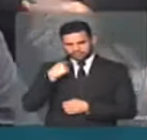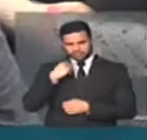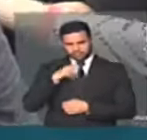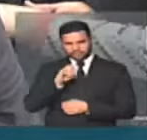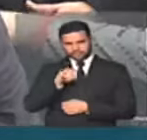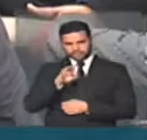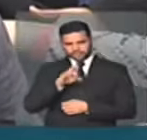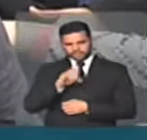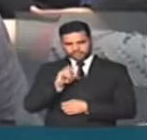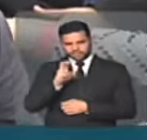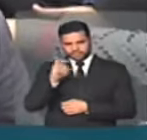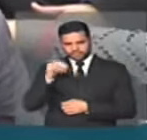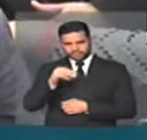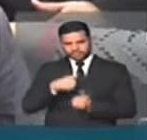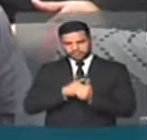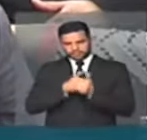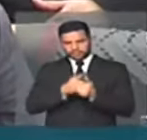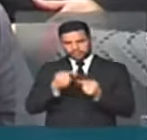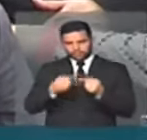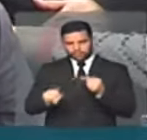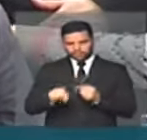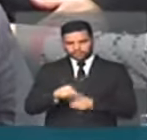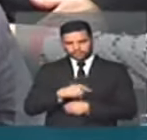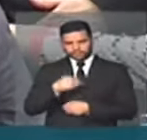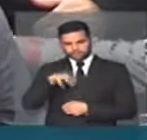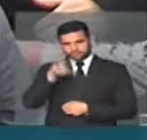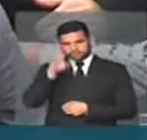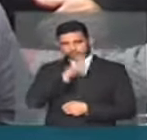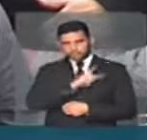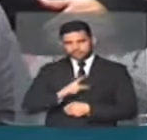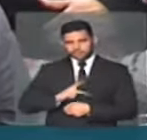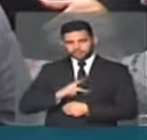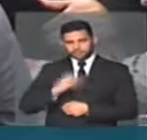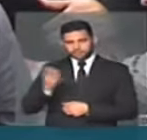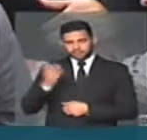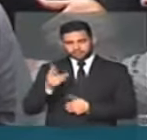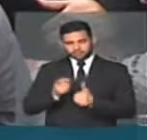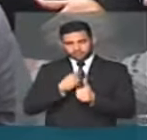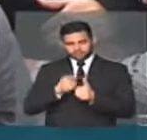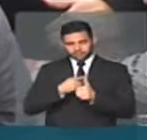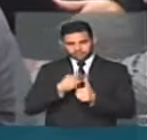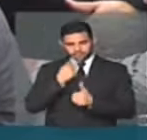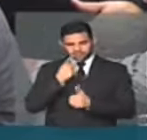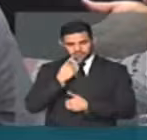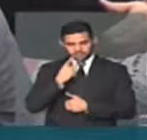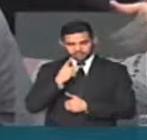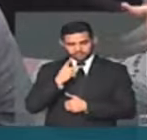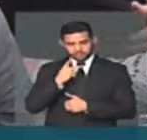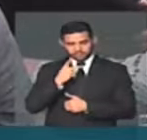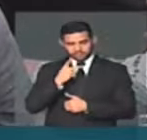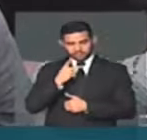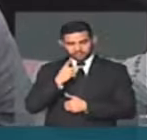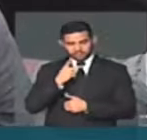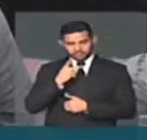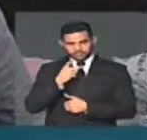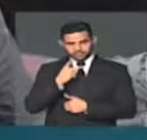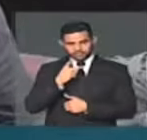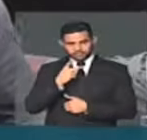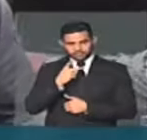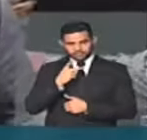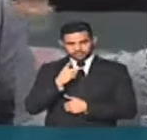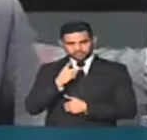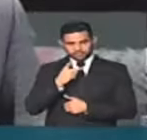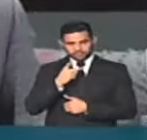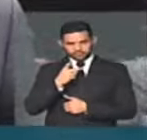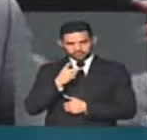Ronaldo Fonseca, Vossa Excelência tem até 5 minutos para encaminhar contra. Senhor presidente, eu quero primeiro parabenizar. A palavra está segurada, deputado Ronaldo Fonseca. Deputado está pedindo para falar aqui. O áudio,